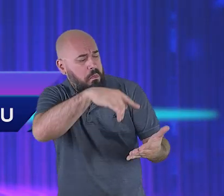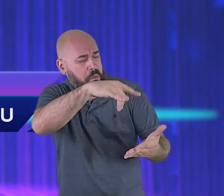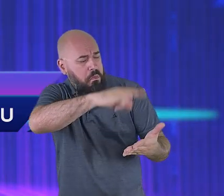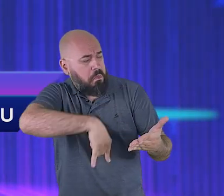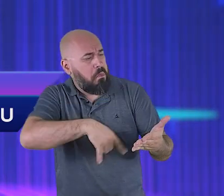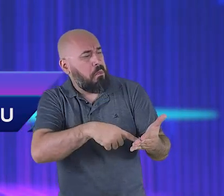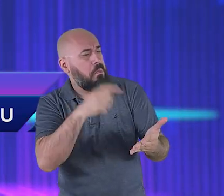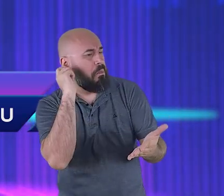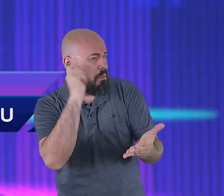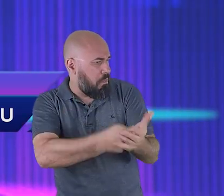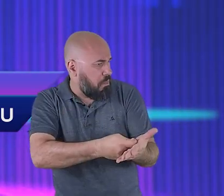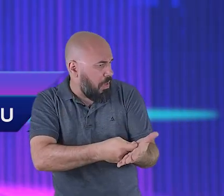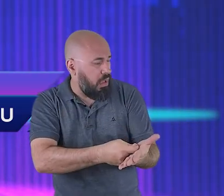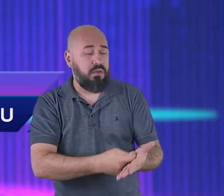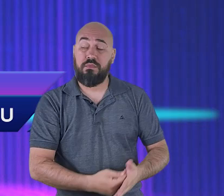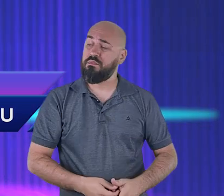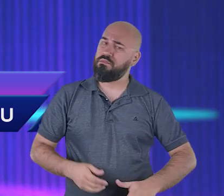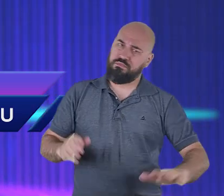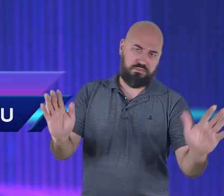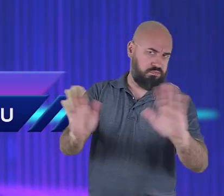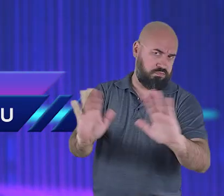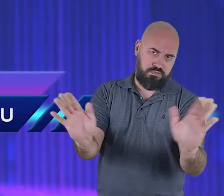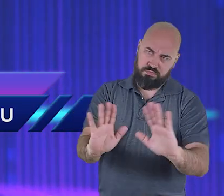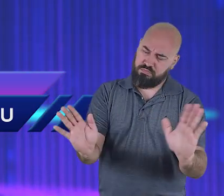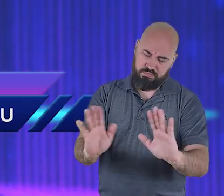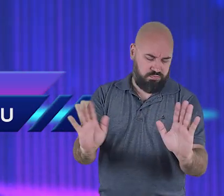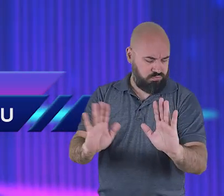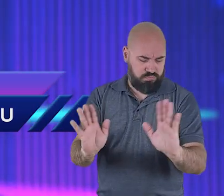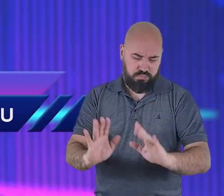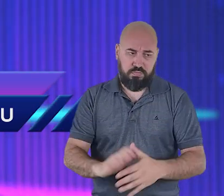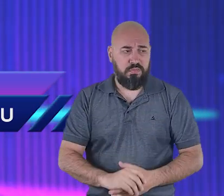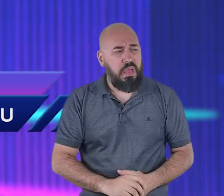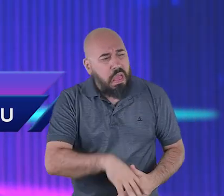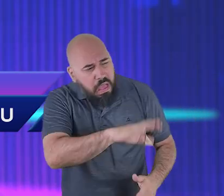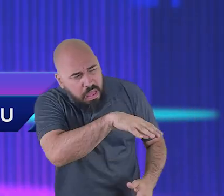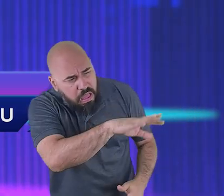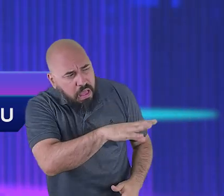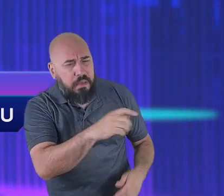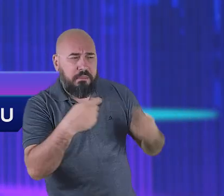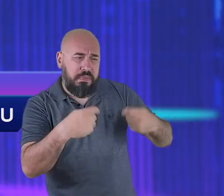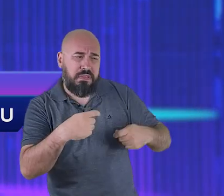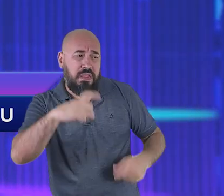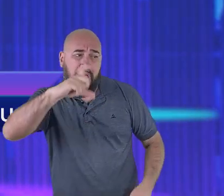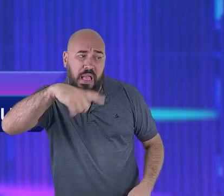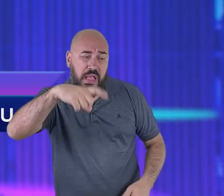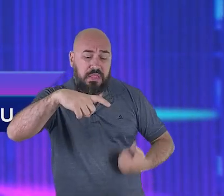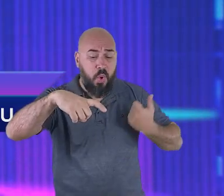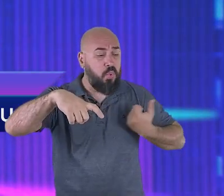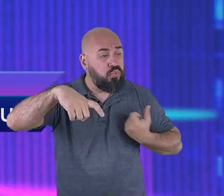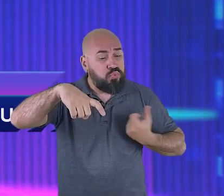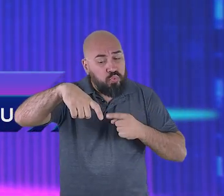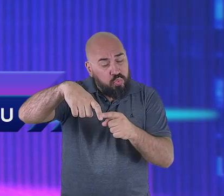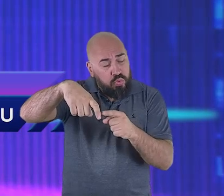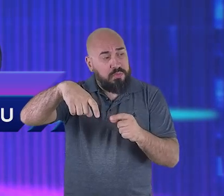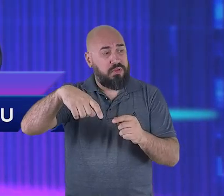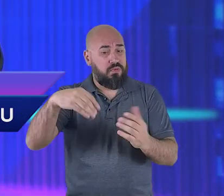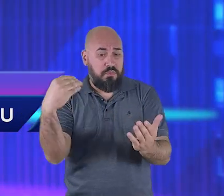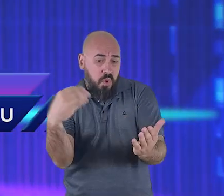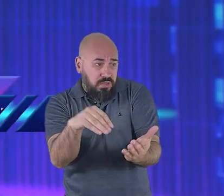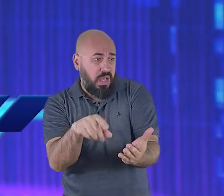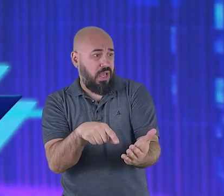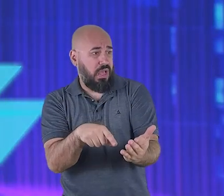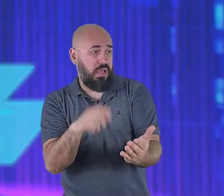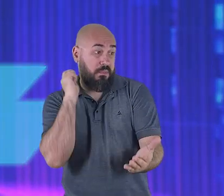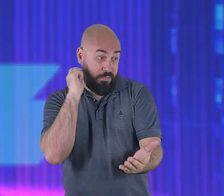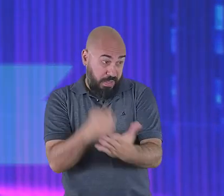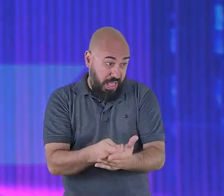pagar? Não. Pastor, para eu ser aluno da escola bíblica, eu tenho que dar o número do meu cartão de crédito para pagar alguma coisa?